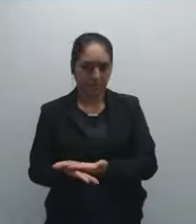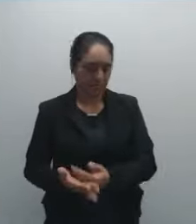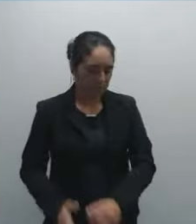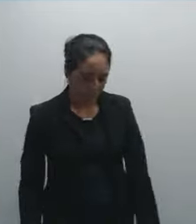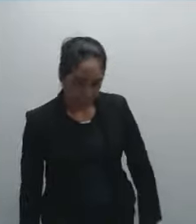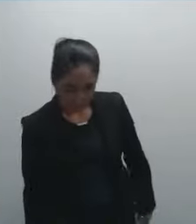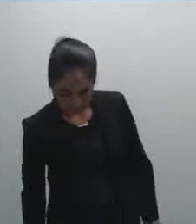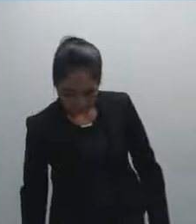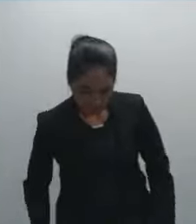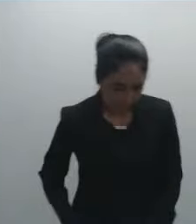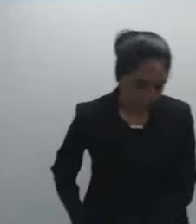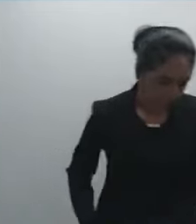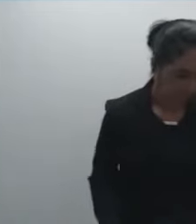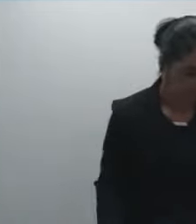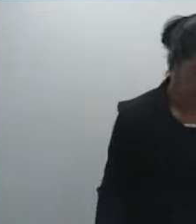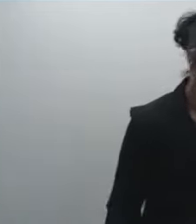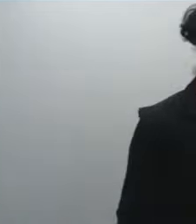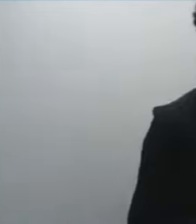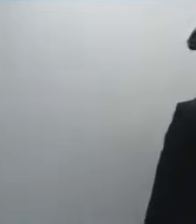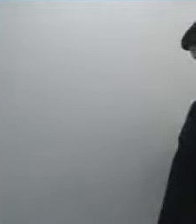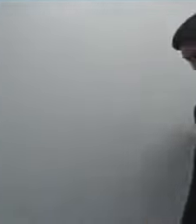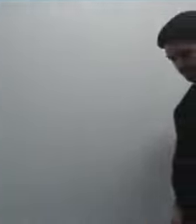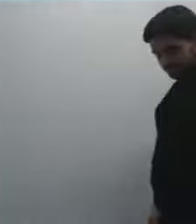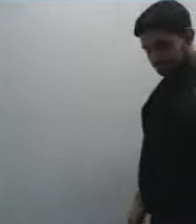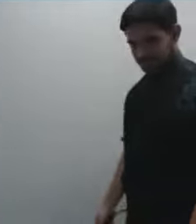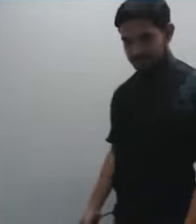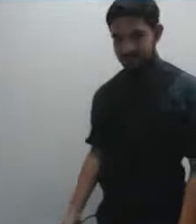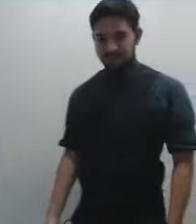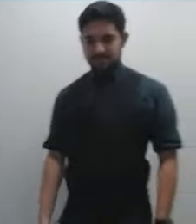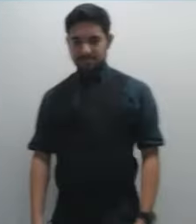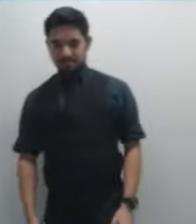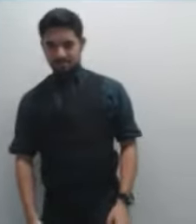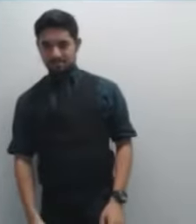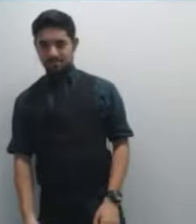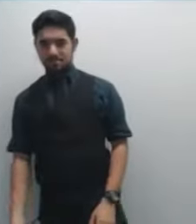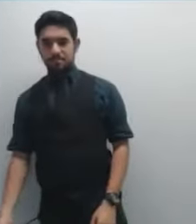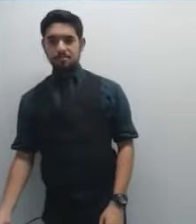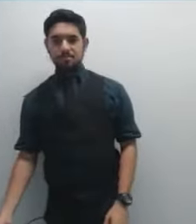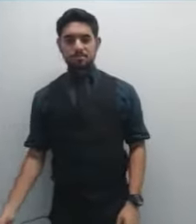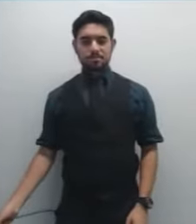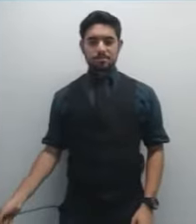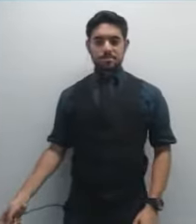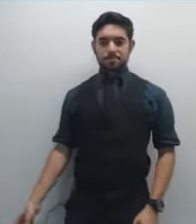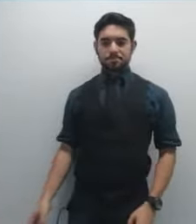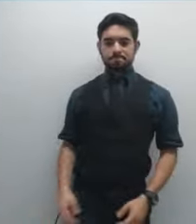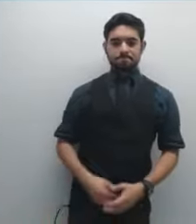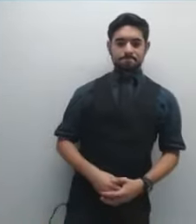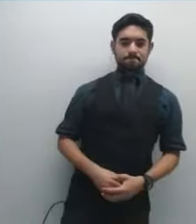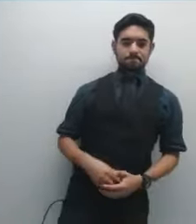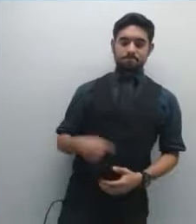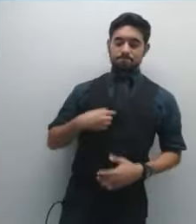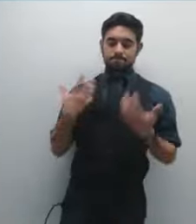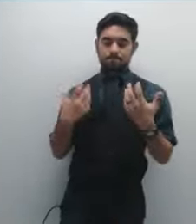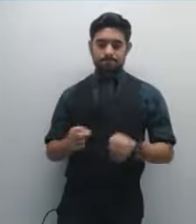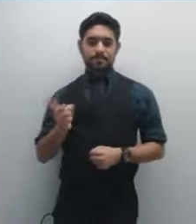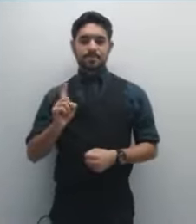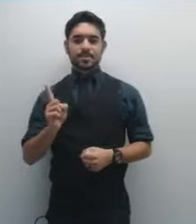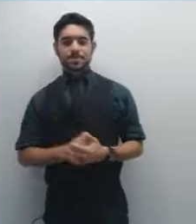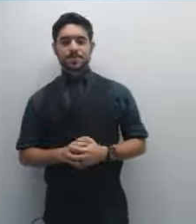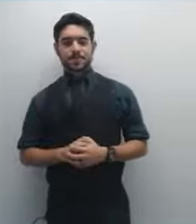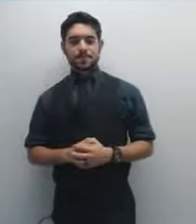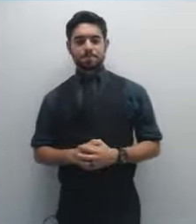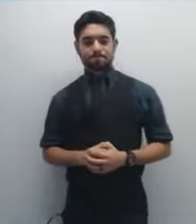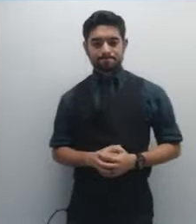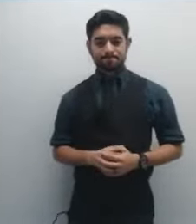aqui reparada por intermédio de HC substitutivo de recurso. Estou negando o provimento.